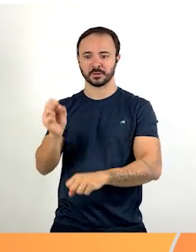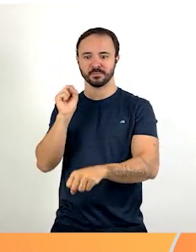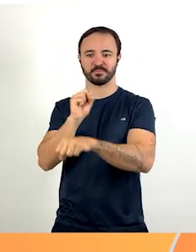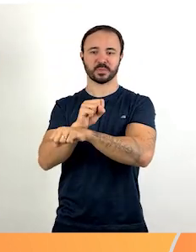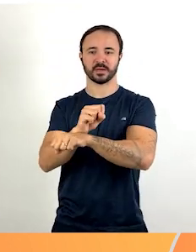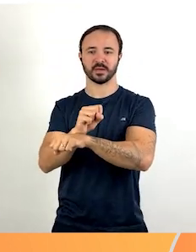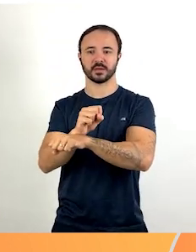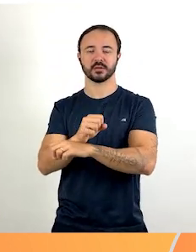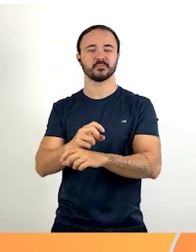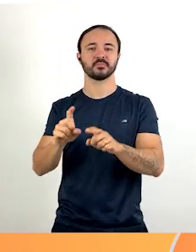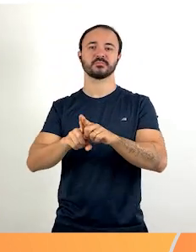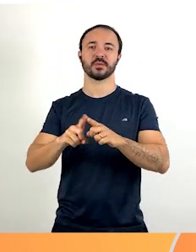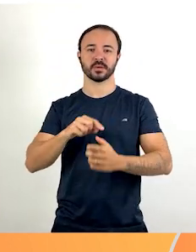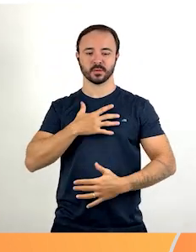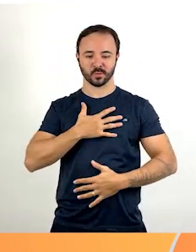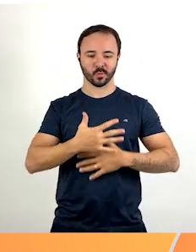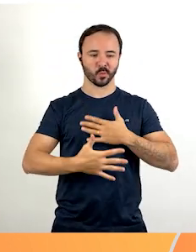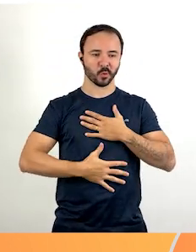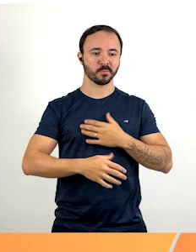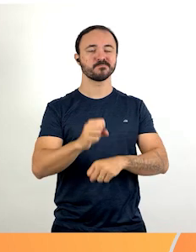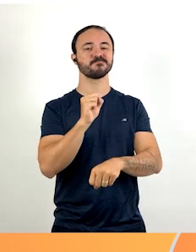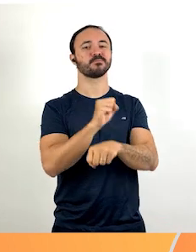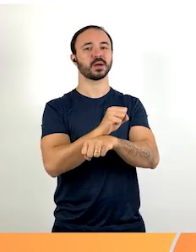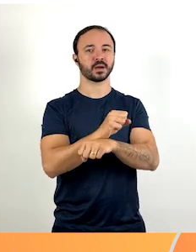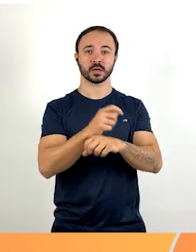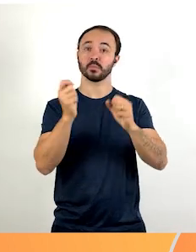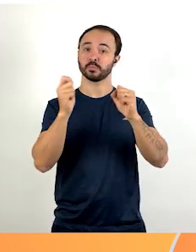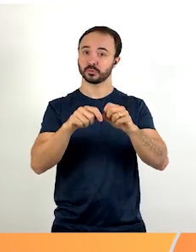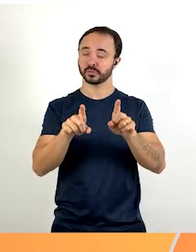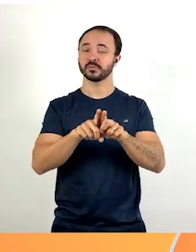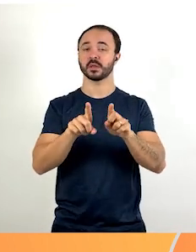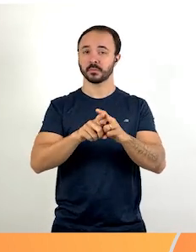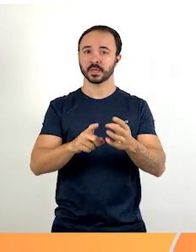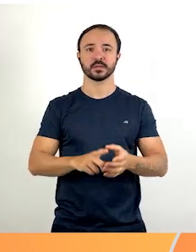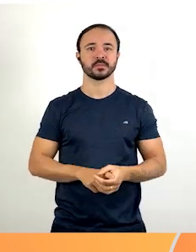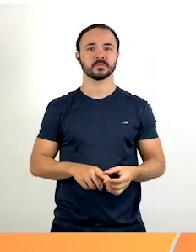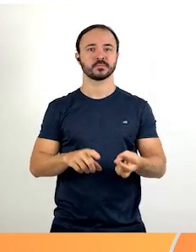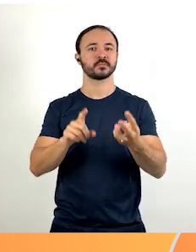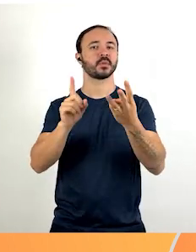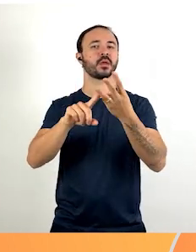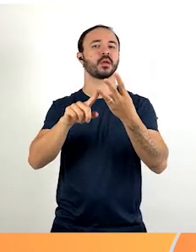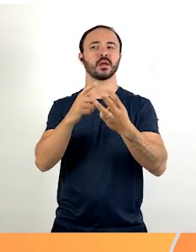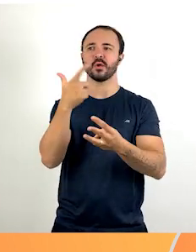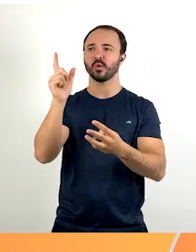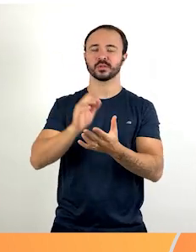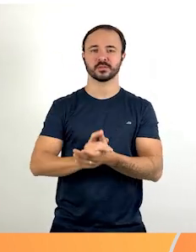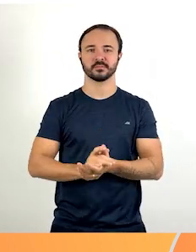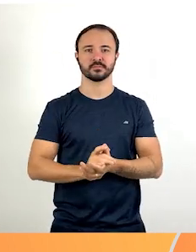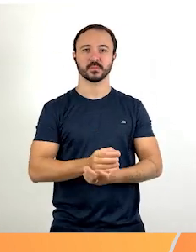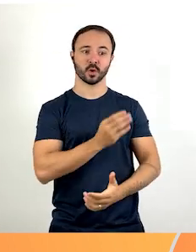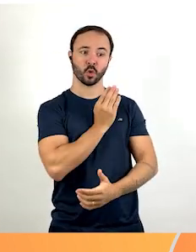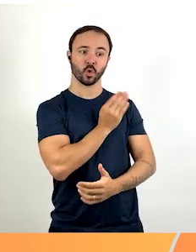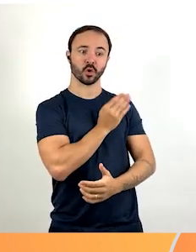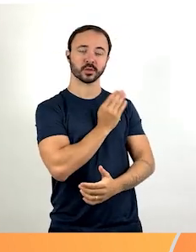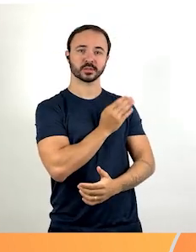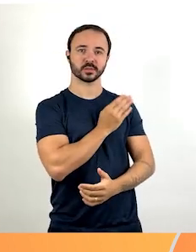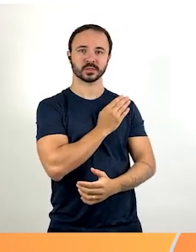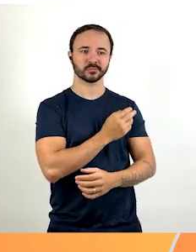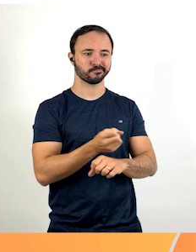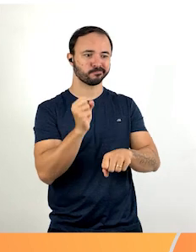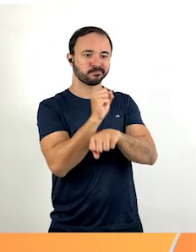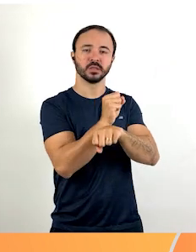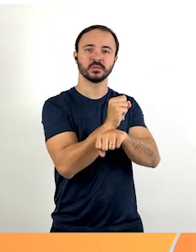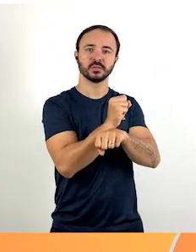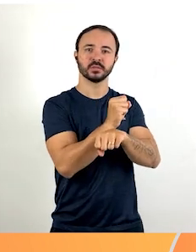central, todas as nossas funcionalidades ficam prejudicadas. Paradas cardíacas, de novo, quando você tem a parada